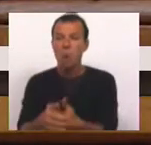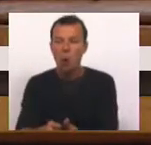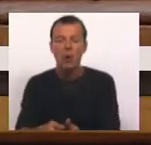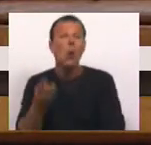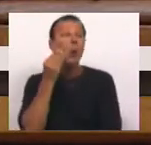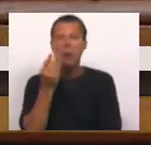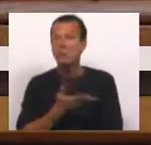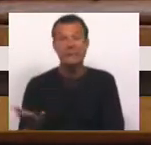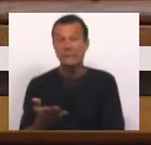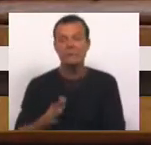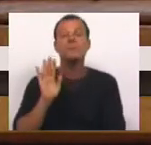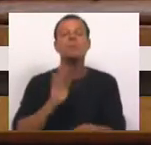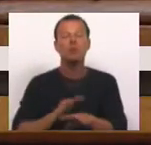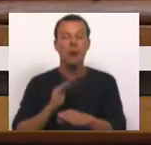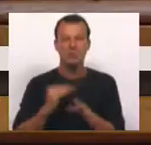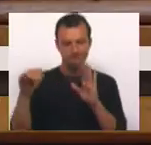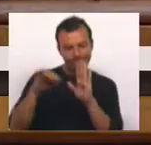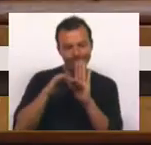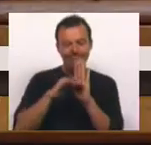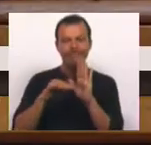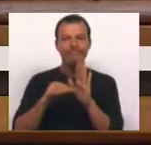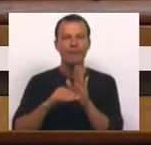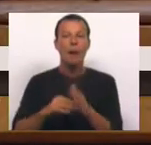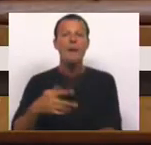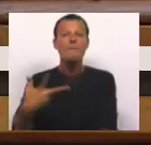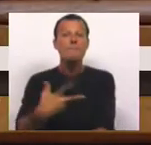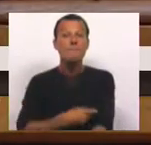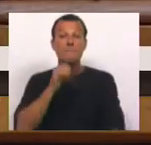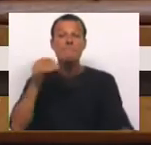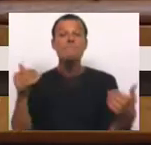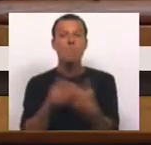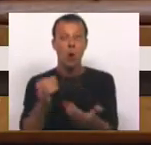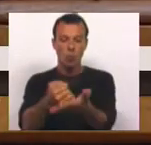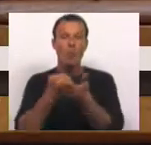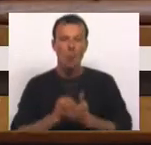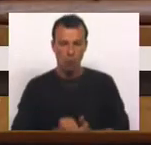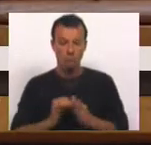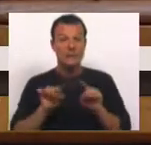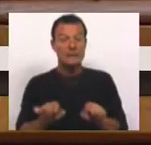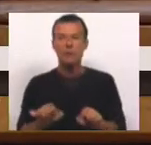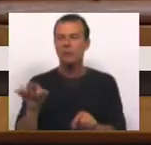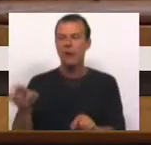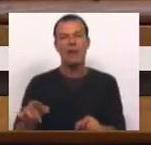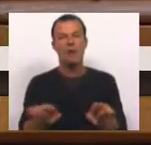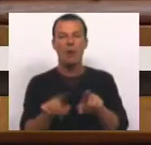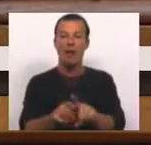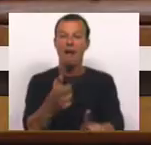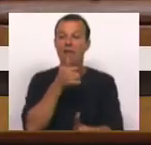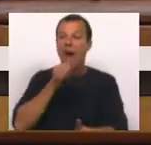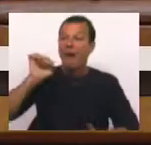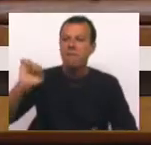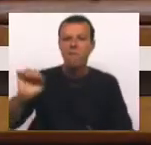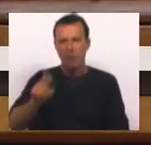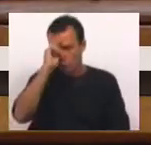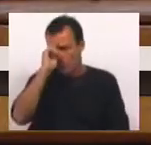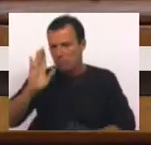através dos procedimentos da morte medicamente assistida. É a vontade da pessoa, portanto, que deve ser respeitada e, para isso,